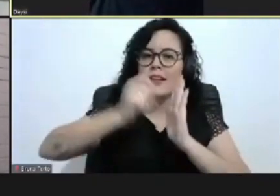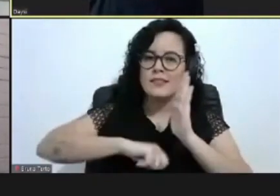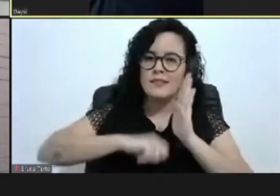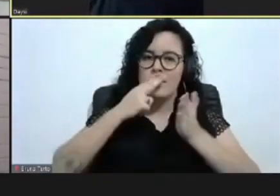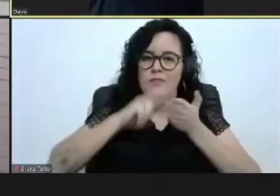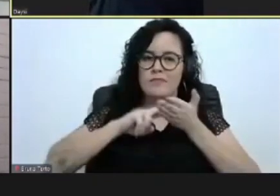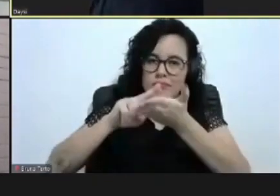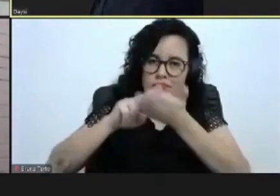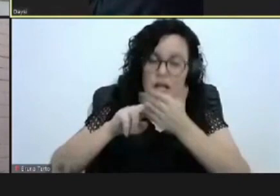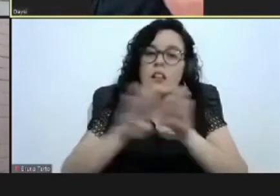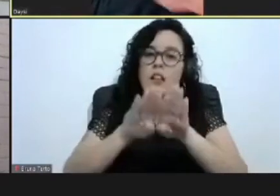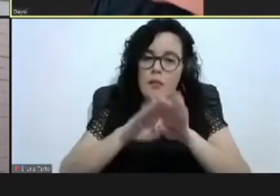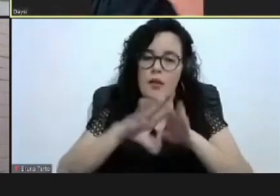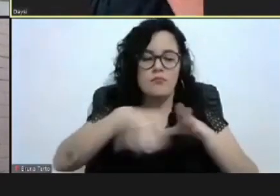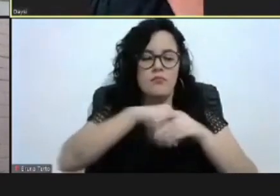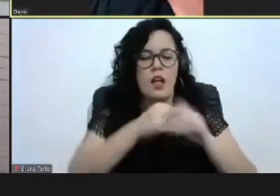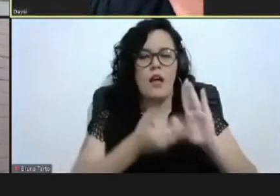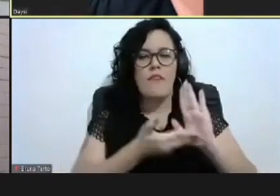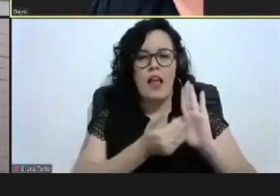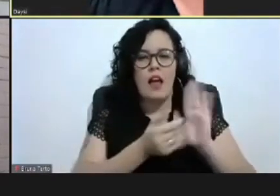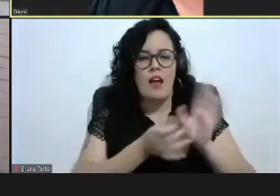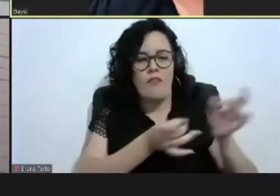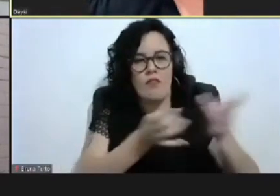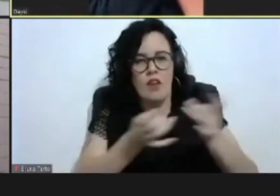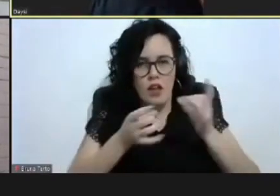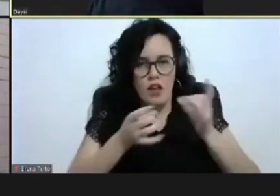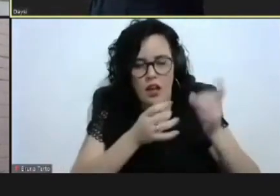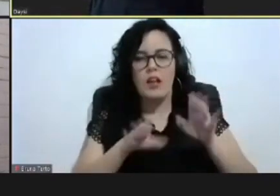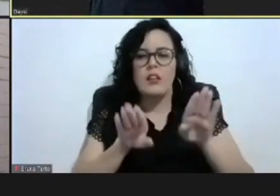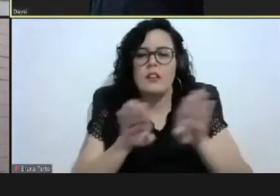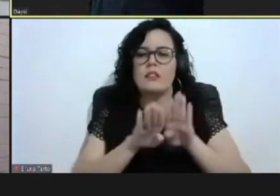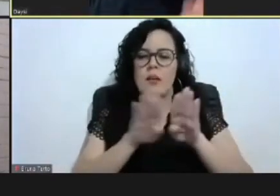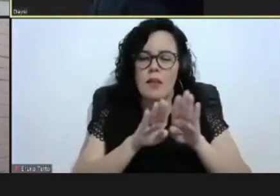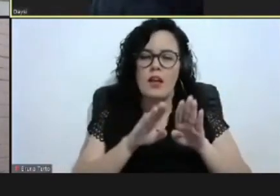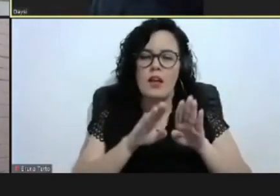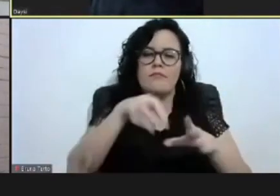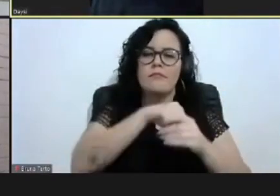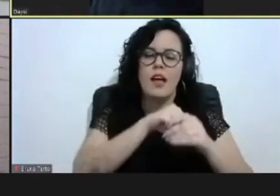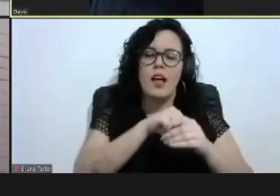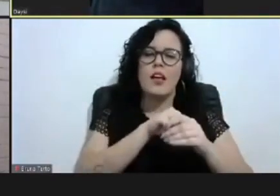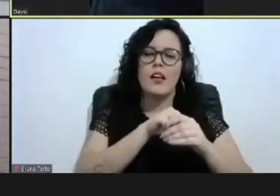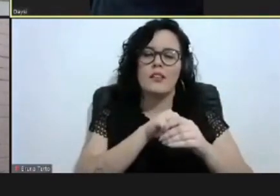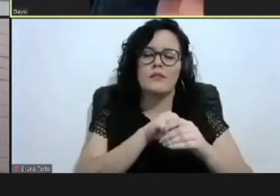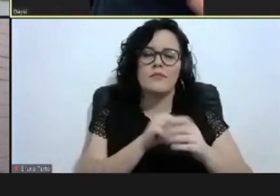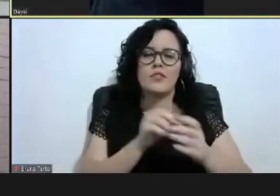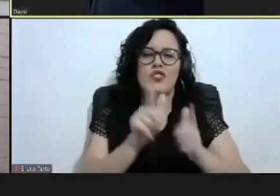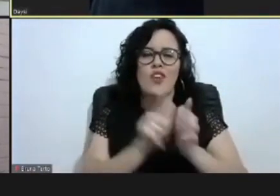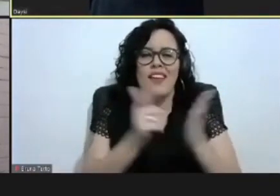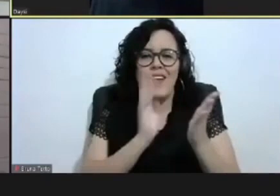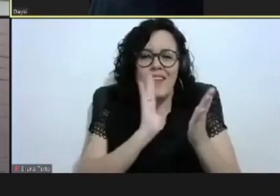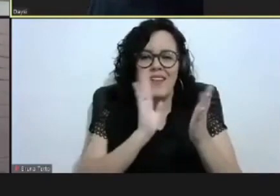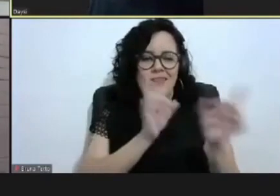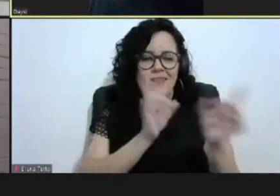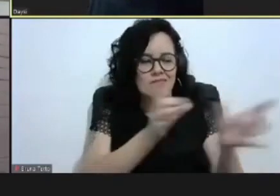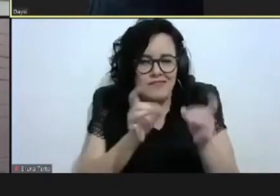bancas e livrarias, muitas livrarias deram um cano, não pagaram a gente, o nosso distribuidor